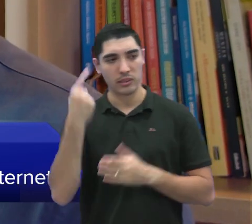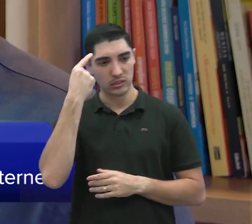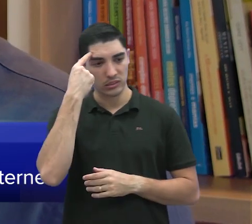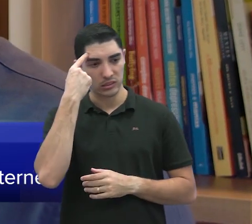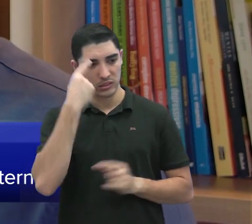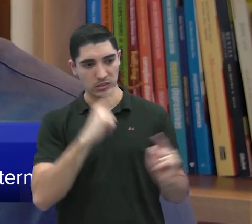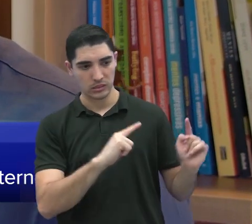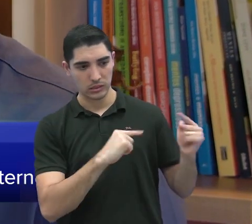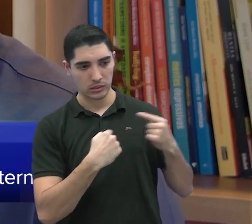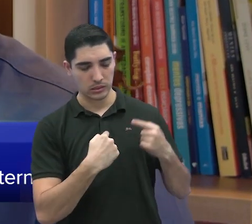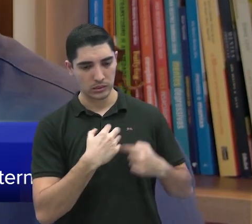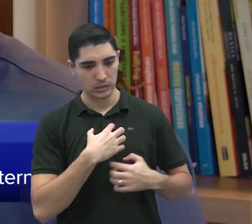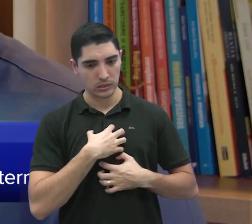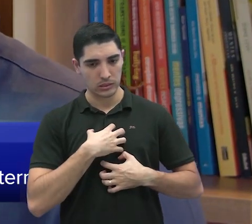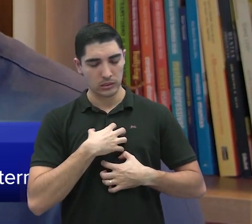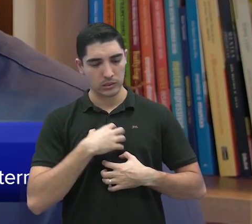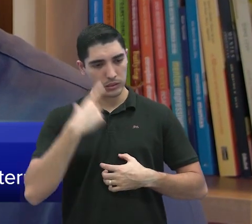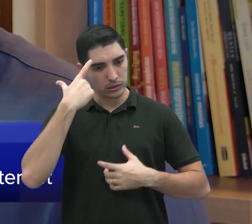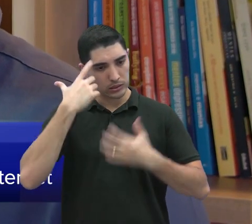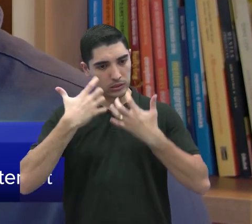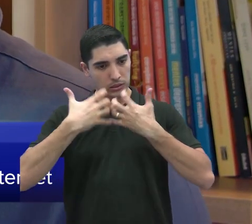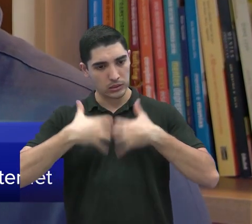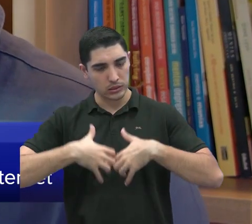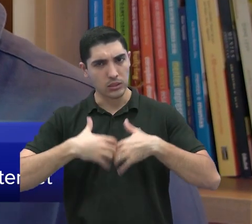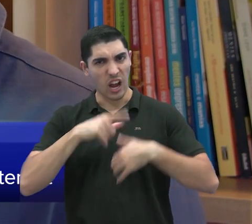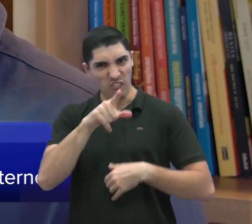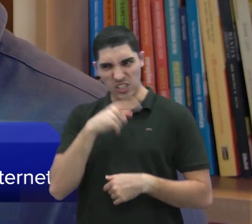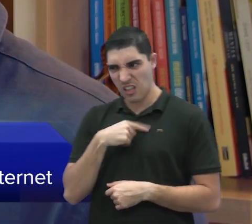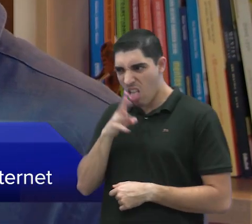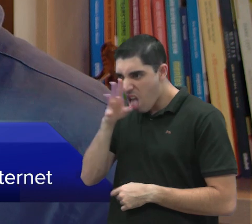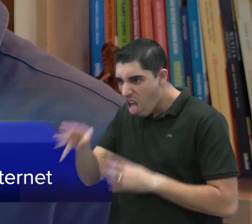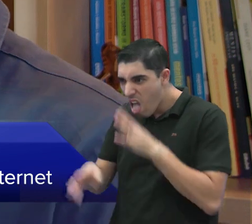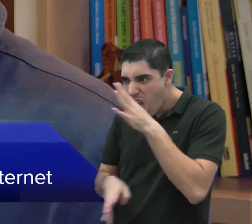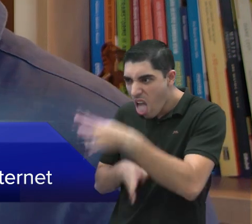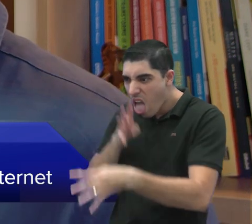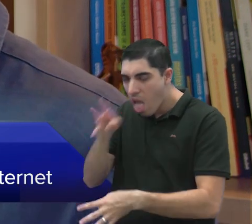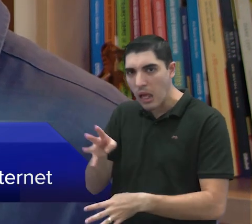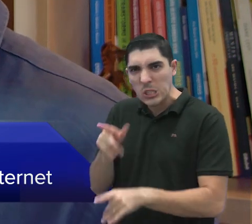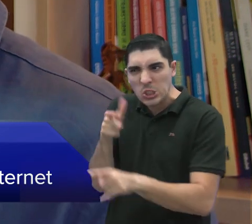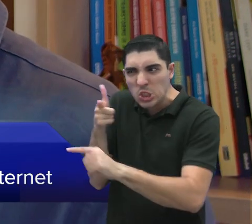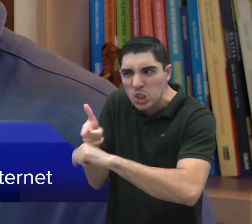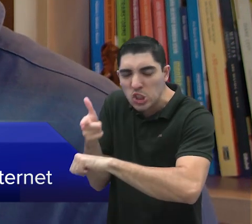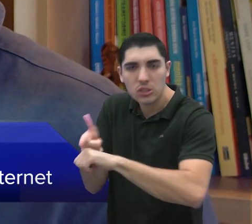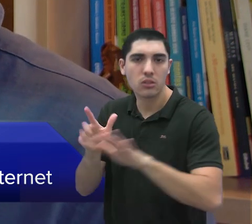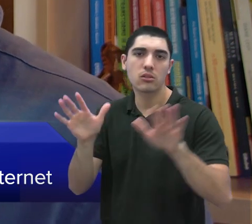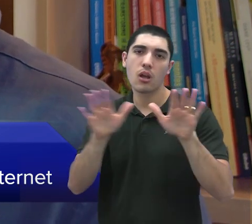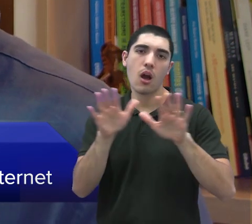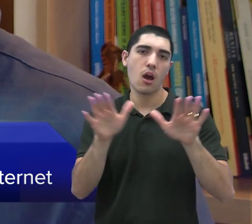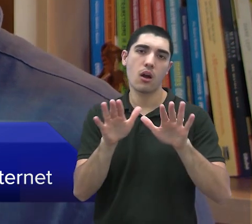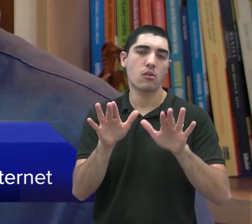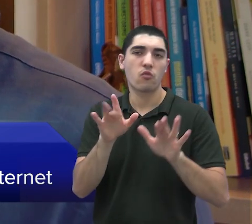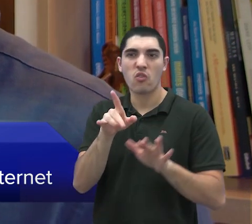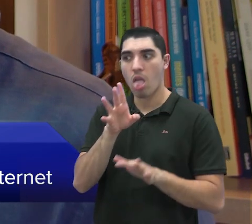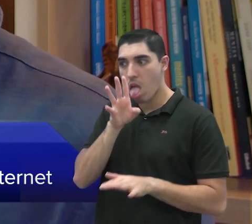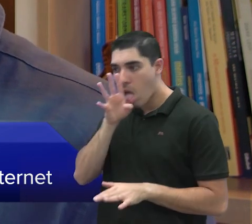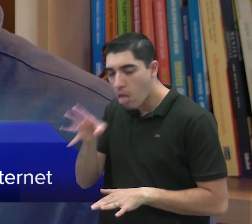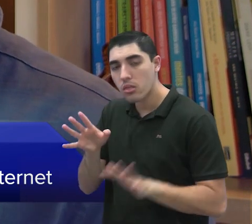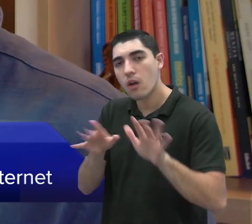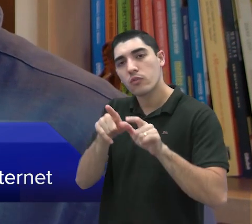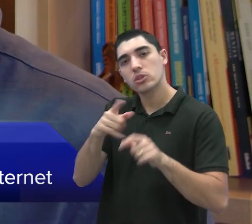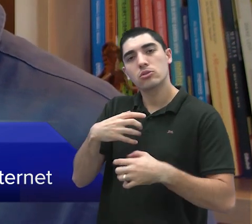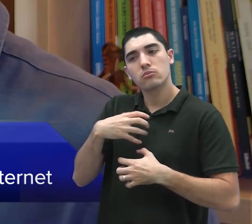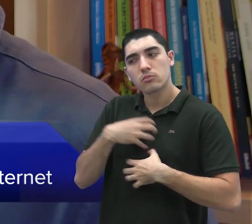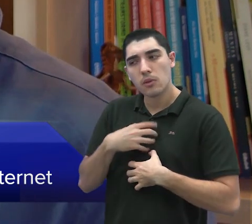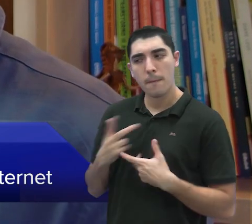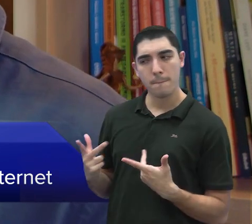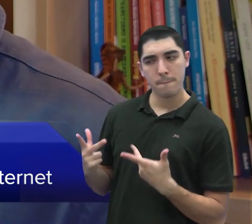criando uma espécie de canal, sem ser intrusivo, de comunicação. E a partir disso você consegue inclusive ver que